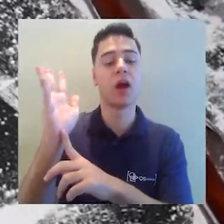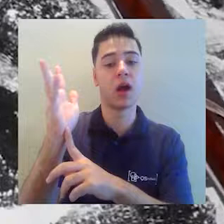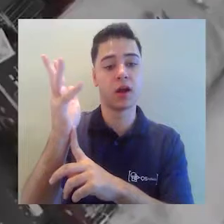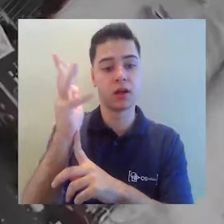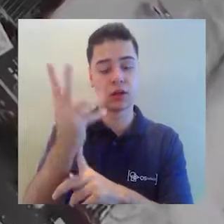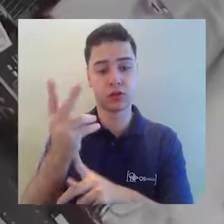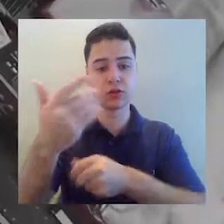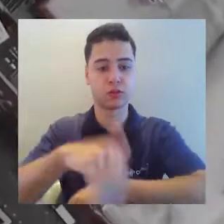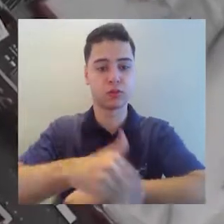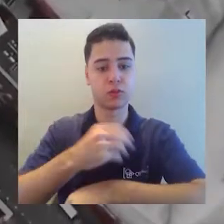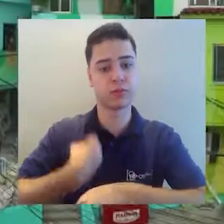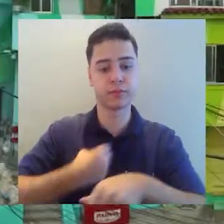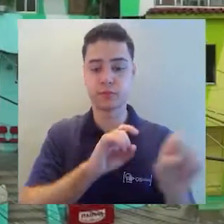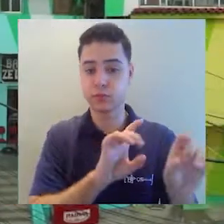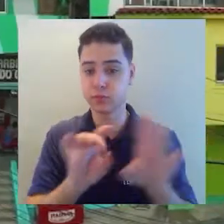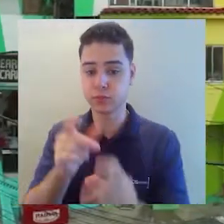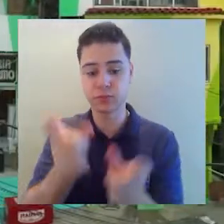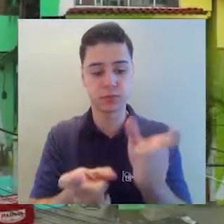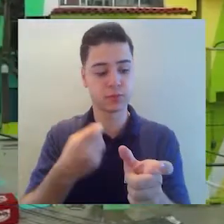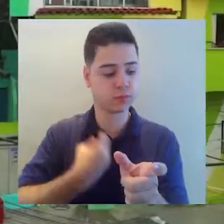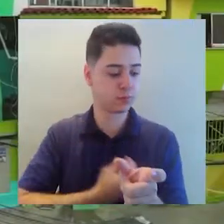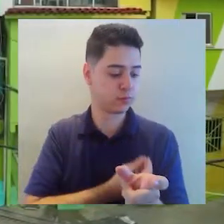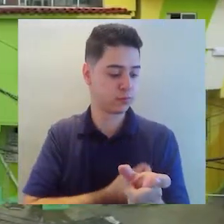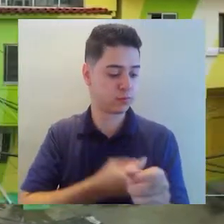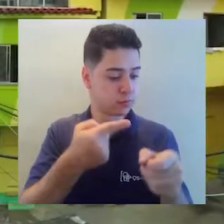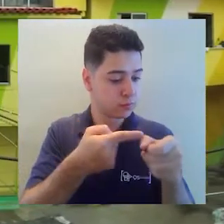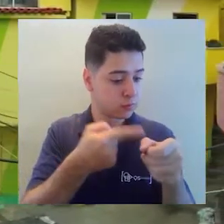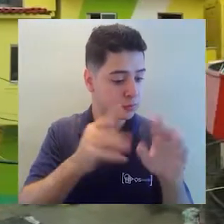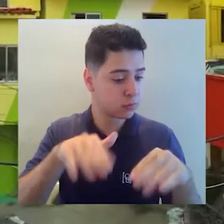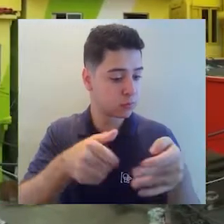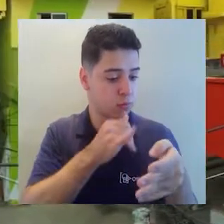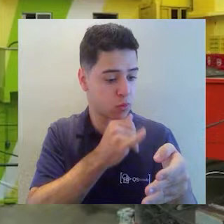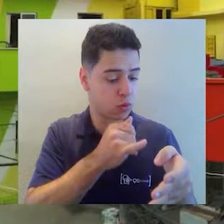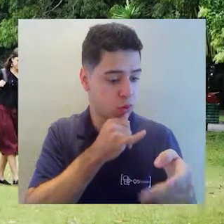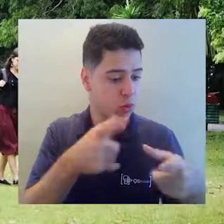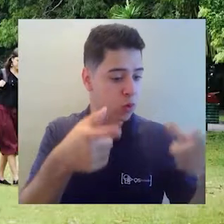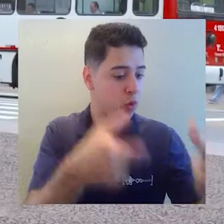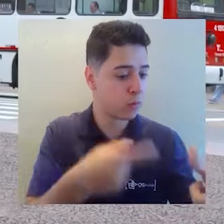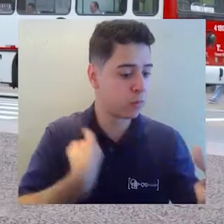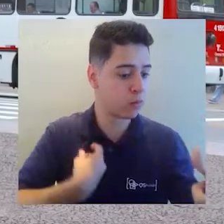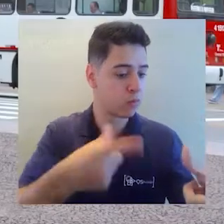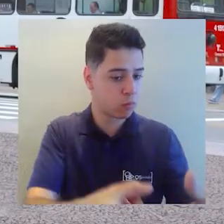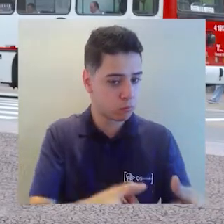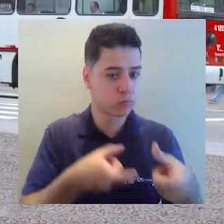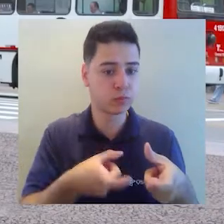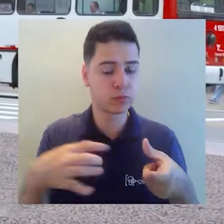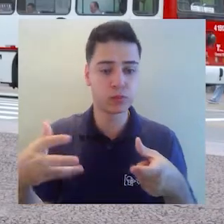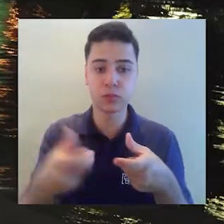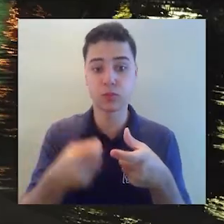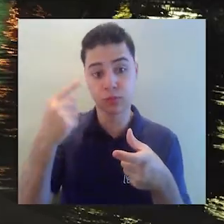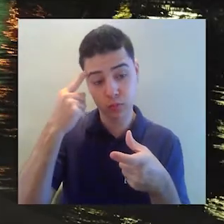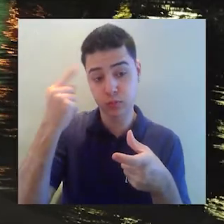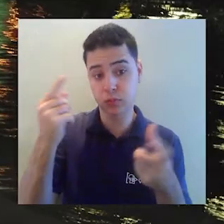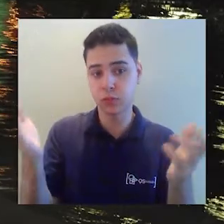A arte de rua faz parte do cotidiano das pessoas que vivem nas cidades. Esse movimento de apropriação dos espaços de convivência